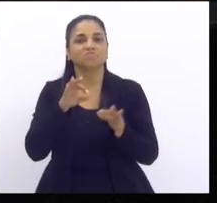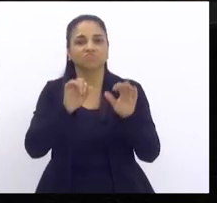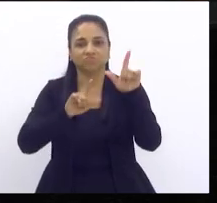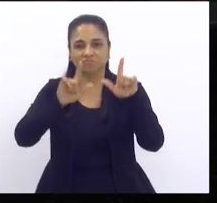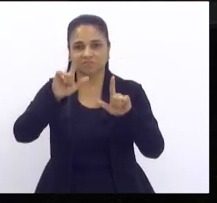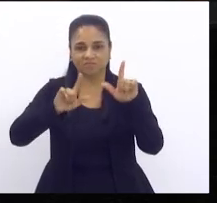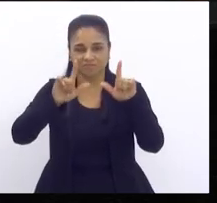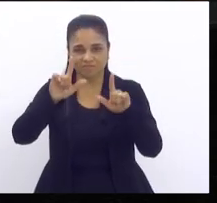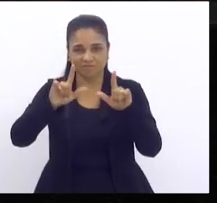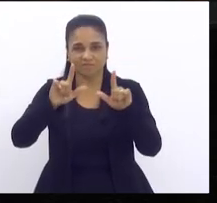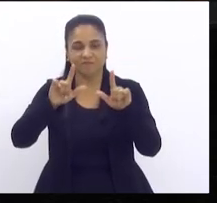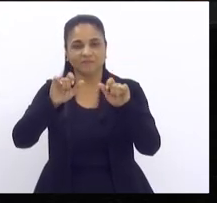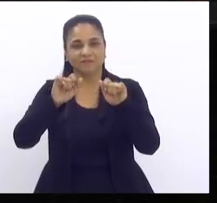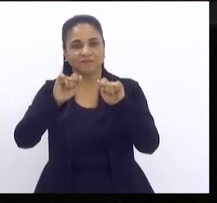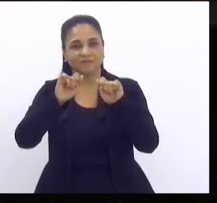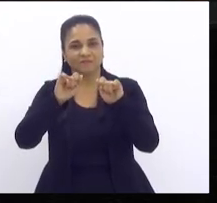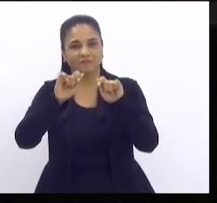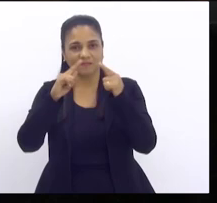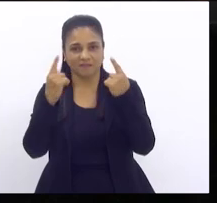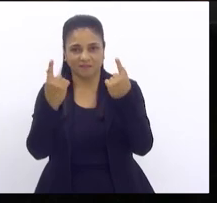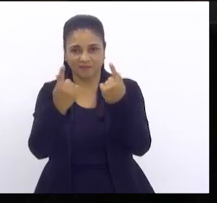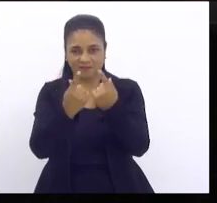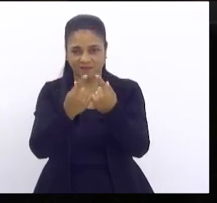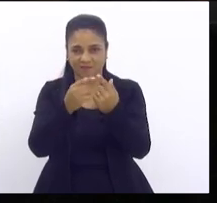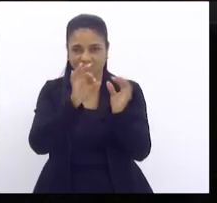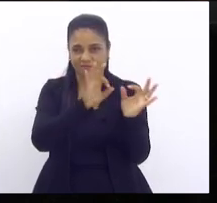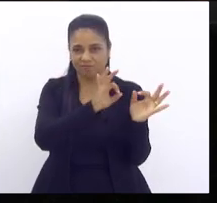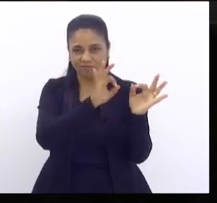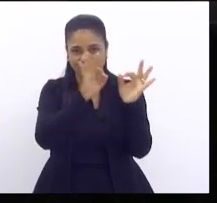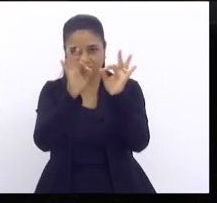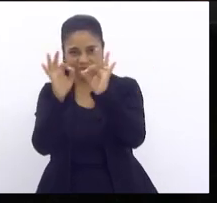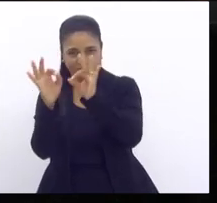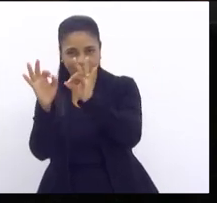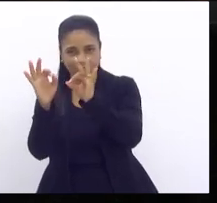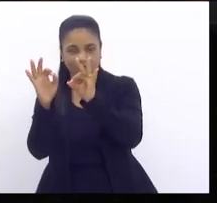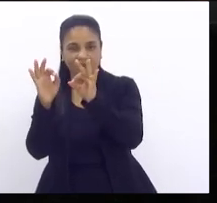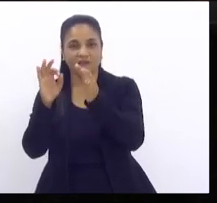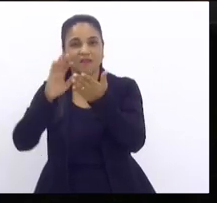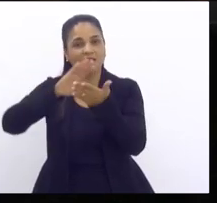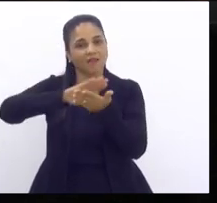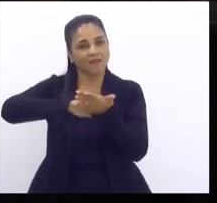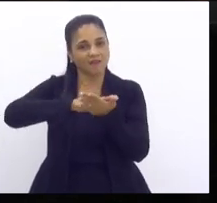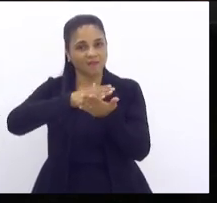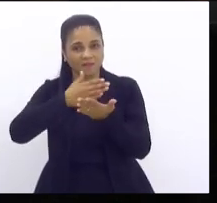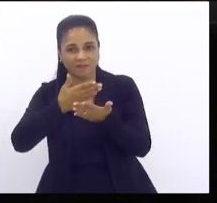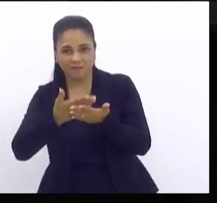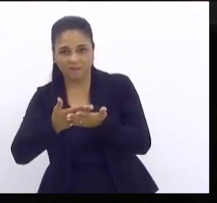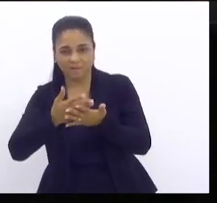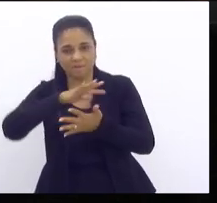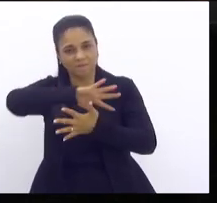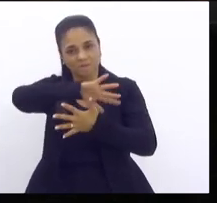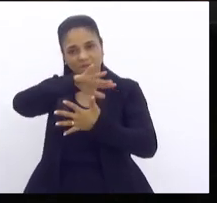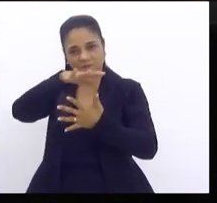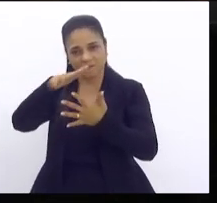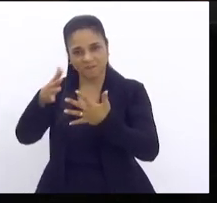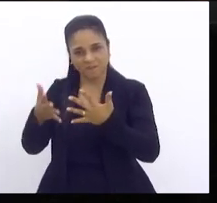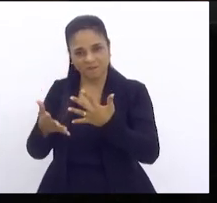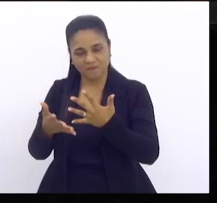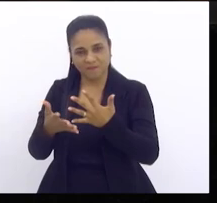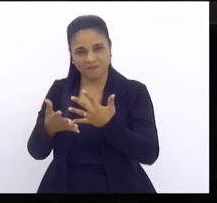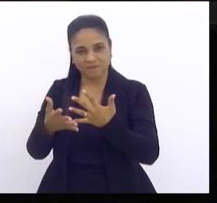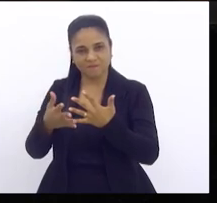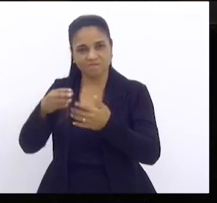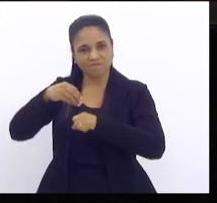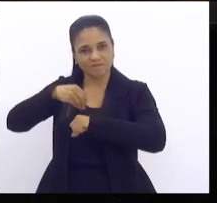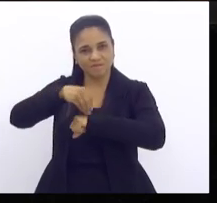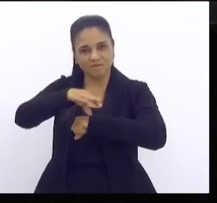telespectadores da TV alerge senhora intérprete da língua de libras